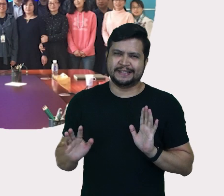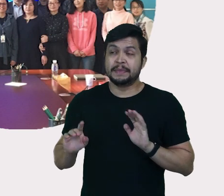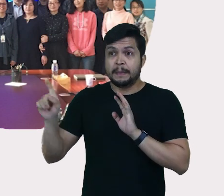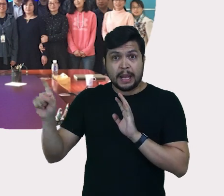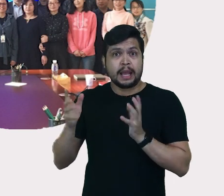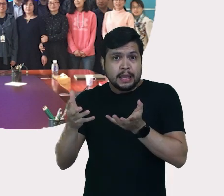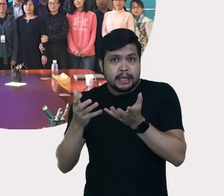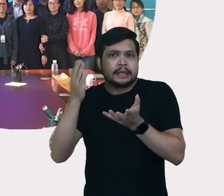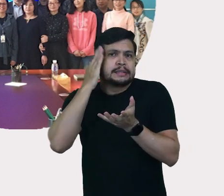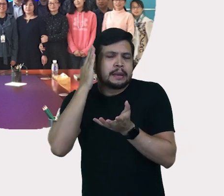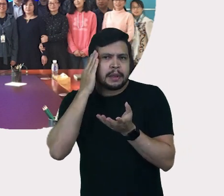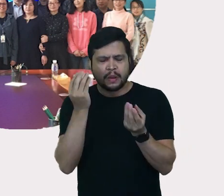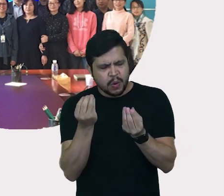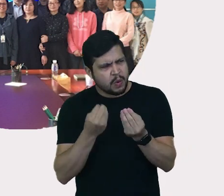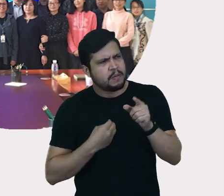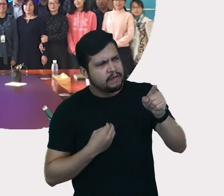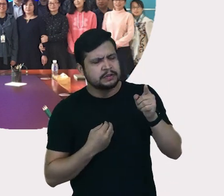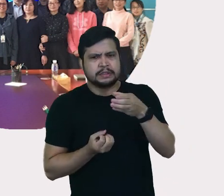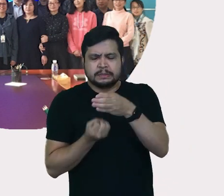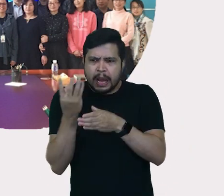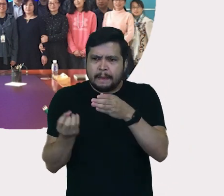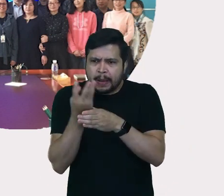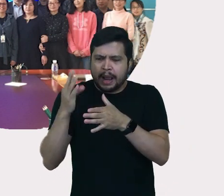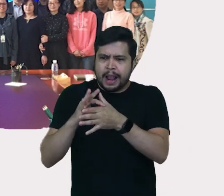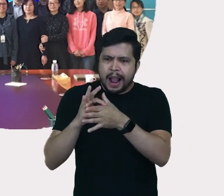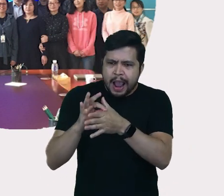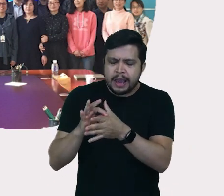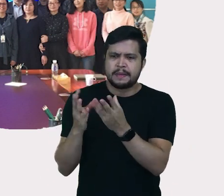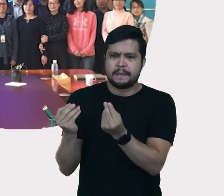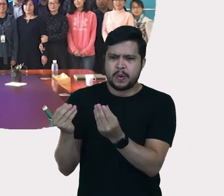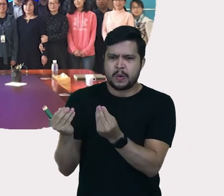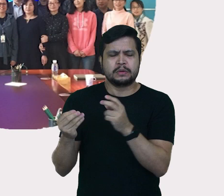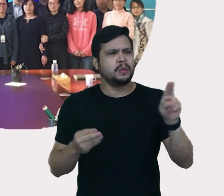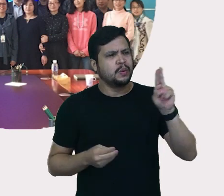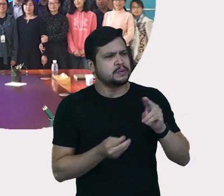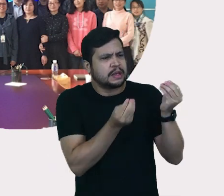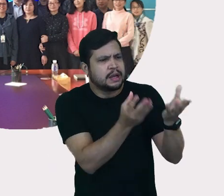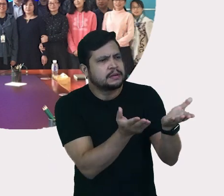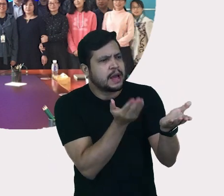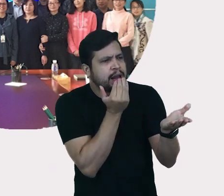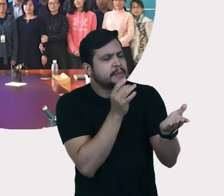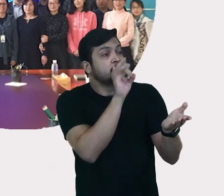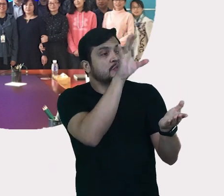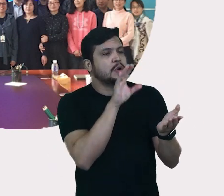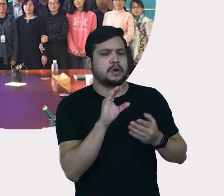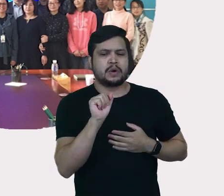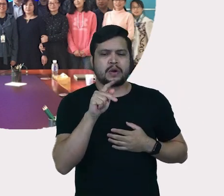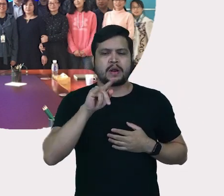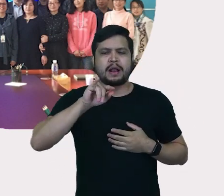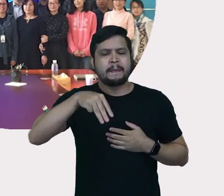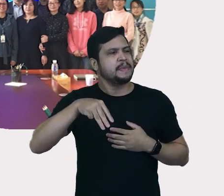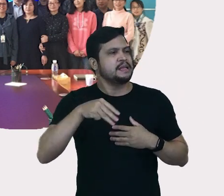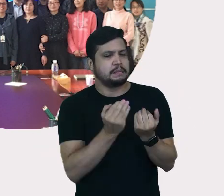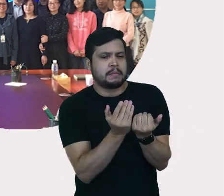produzir esse tanto de carne só com capim. Era a pergunta dos chineses. Mas a gente não conta tudo, a gente vai